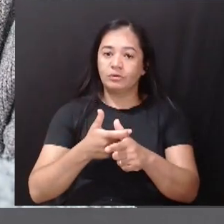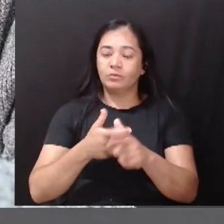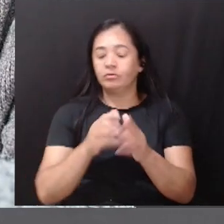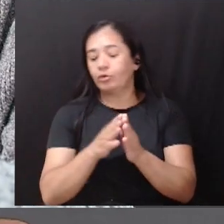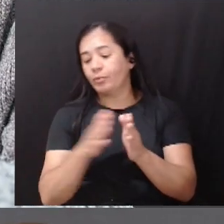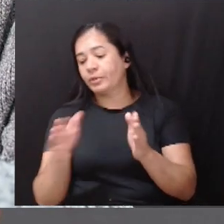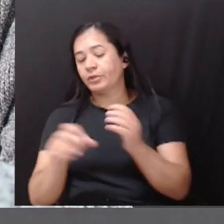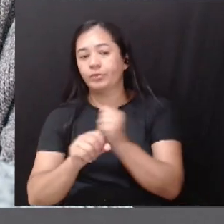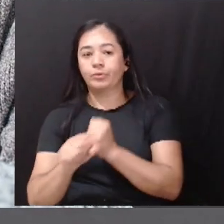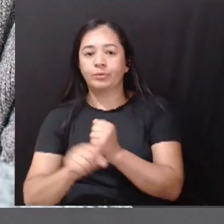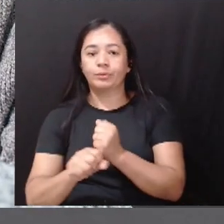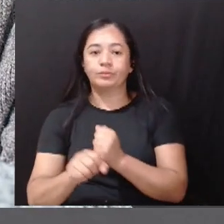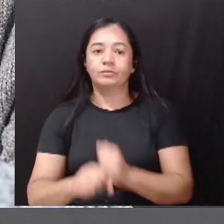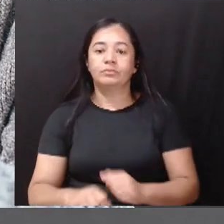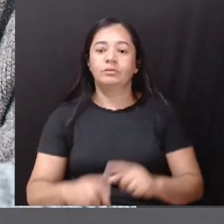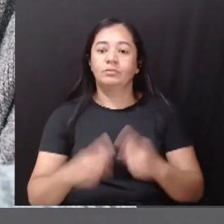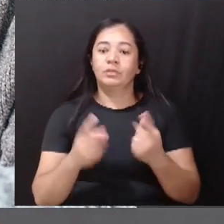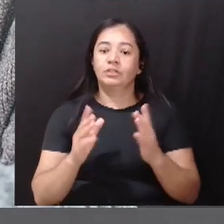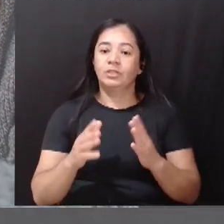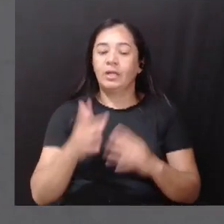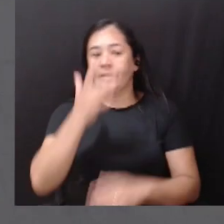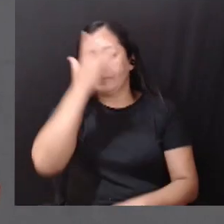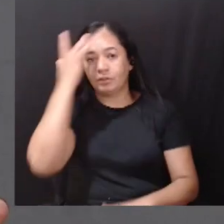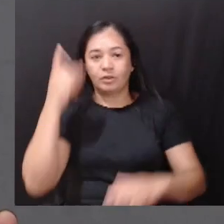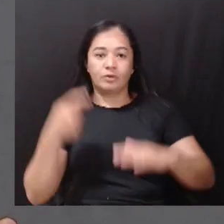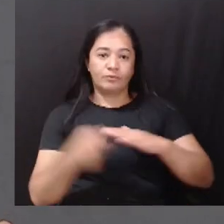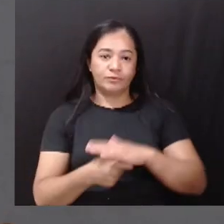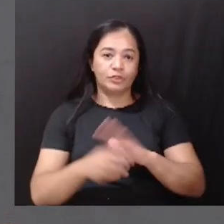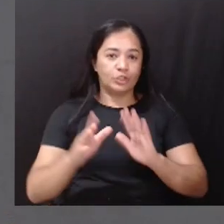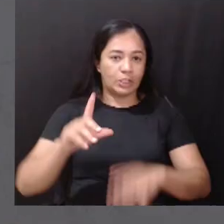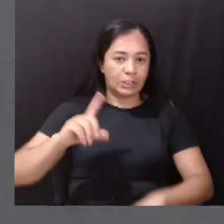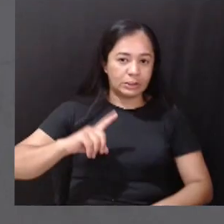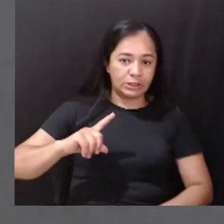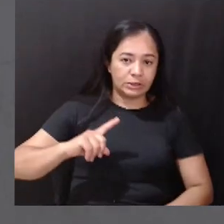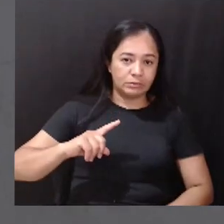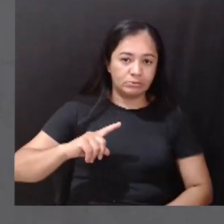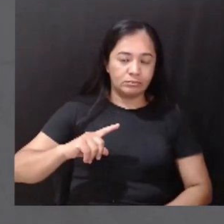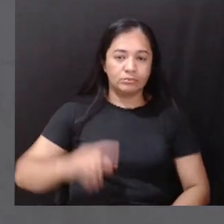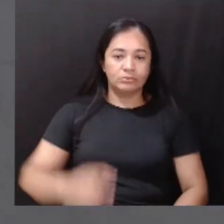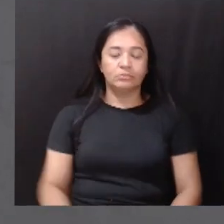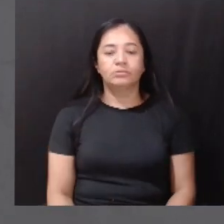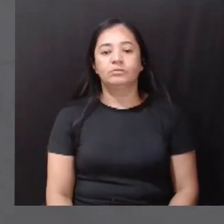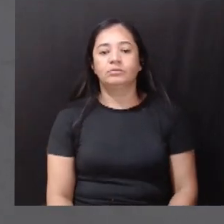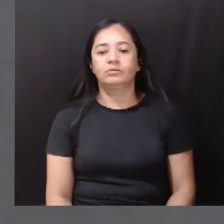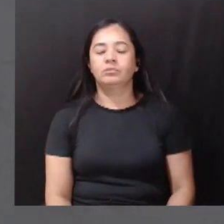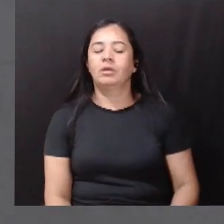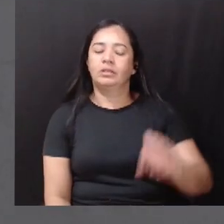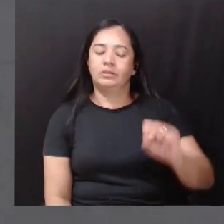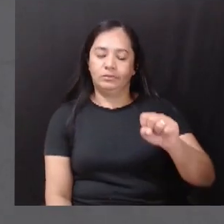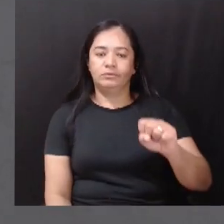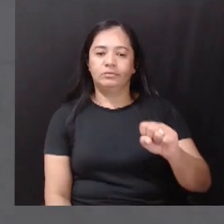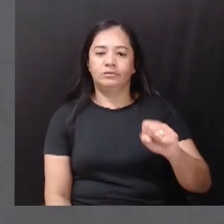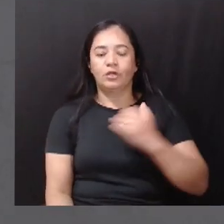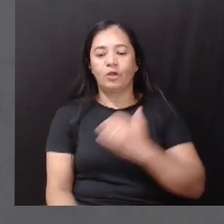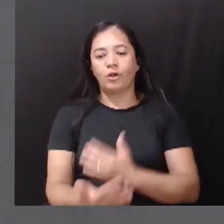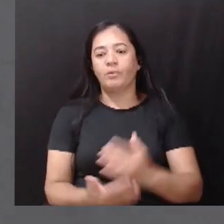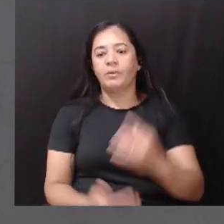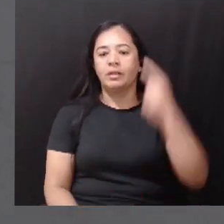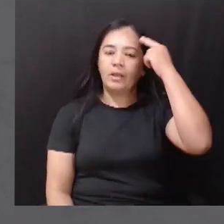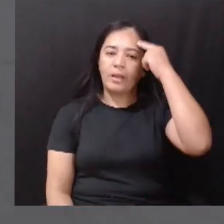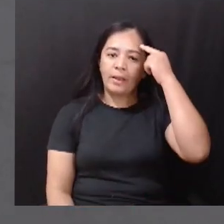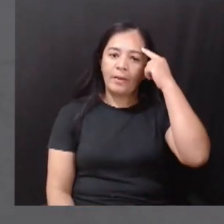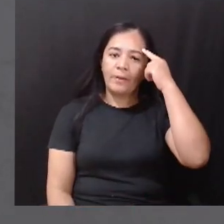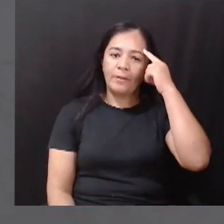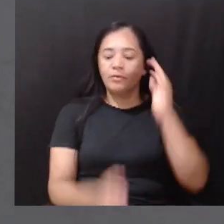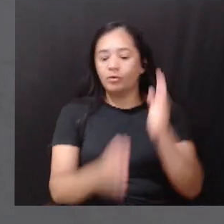ano. Já tenho investimento, já tenho minha liquidez diária formada, aí sim, aí é a hora de pensar em médio